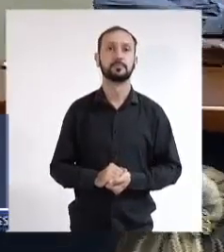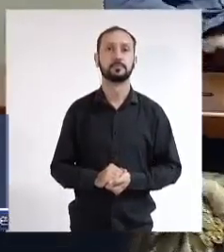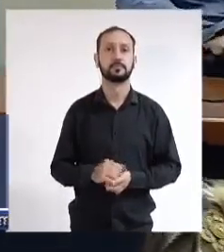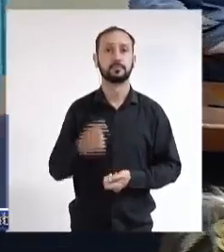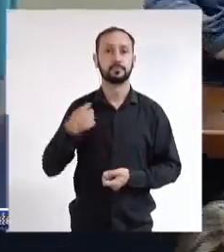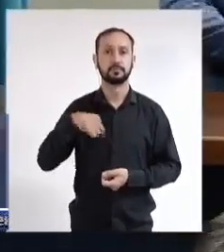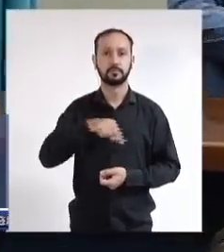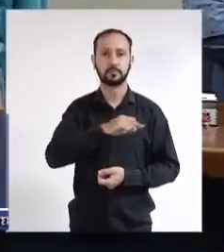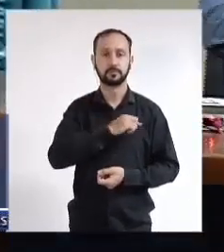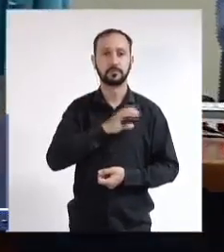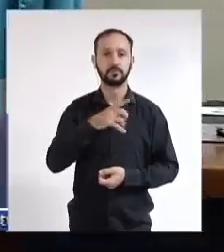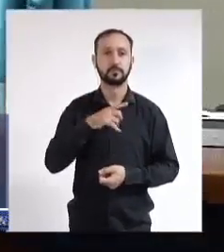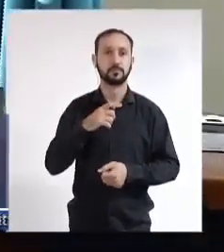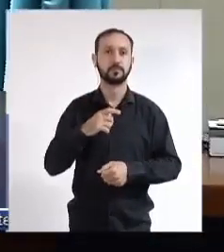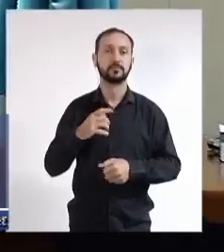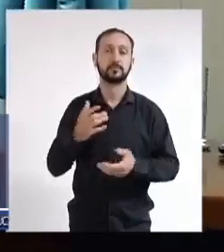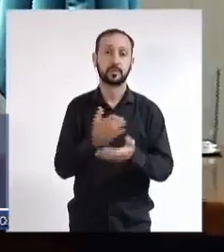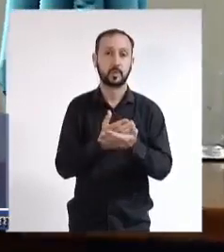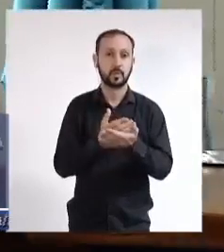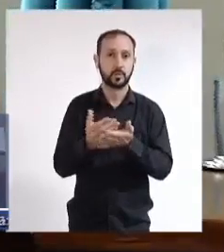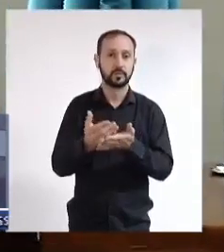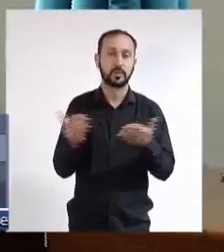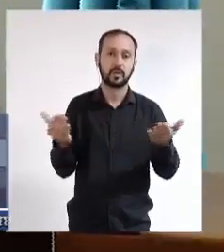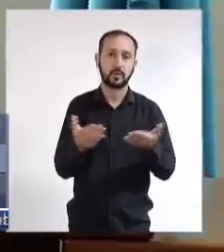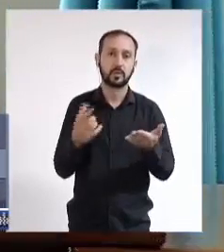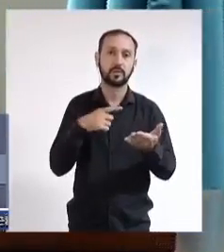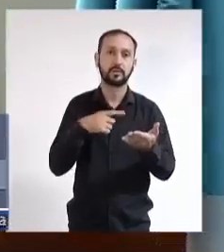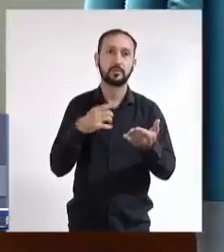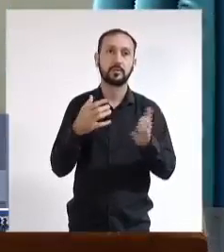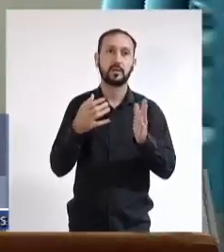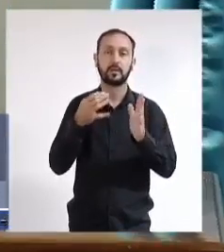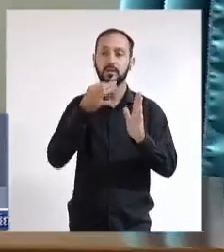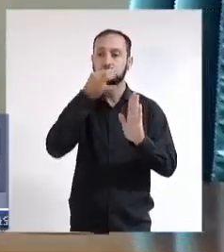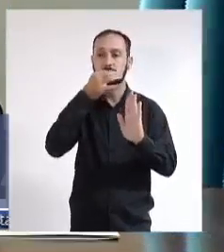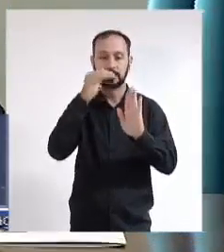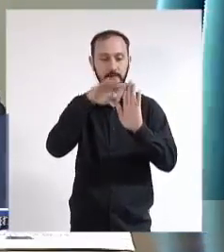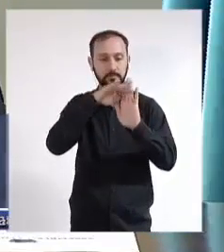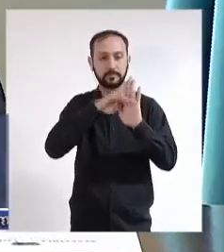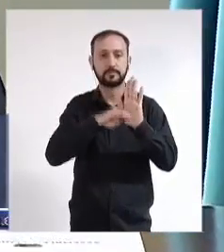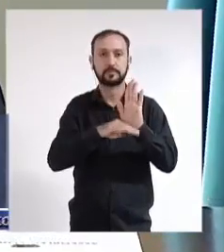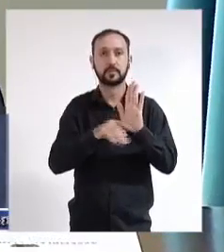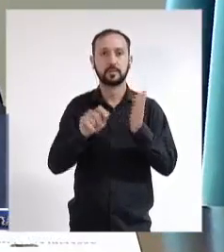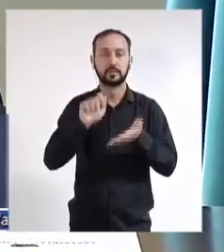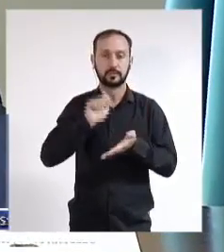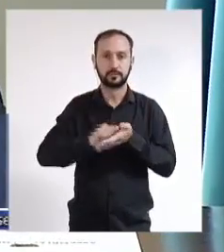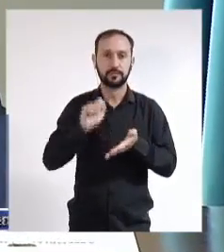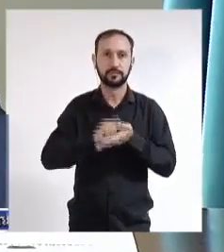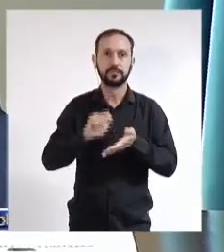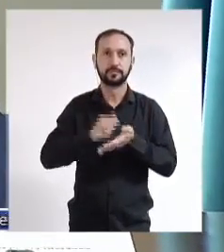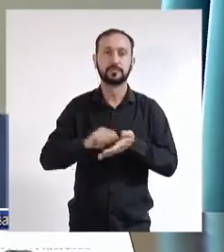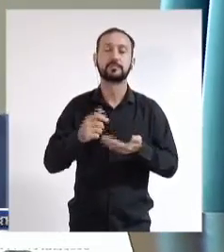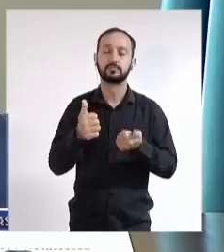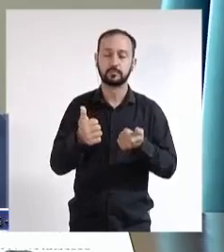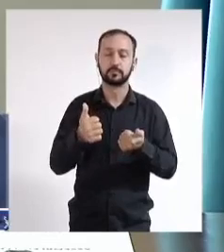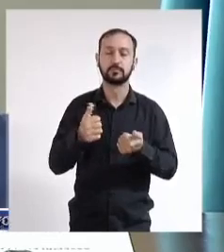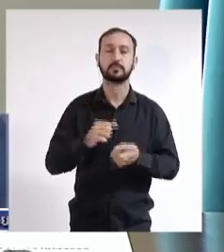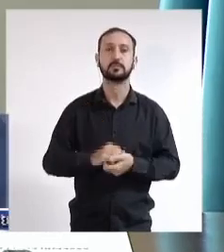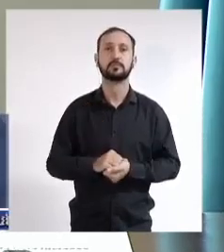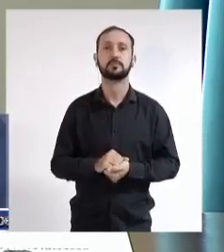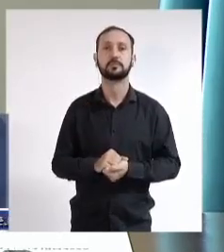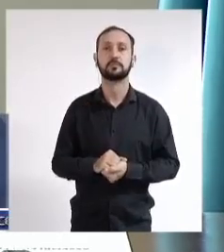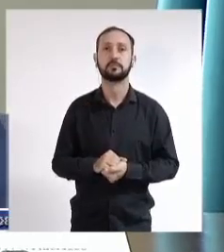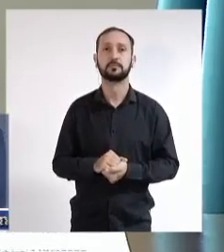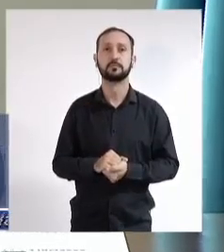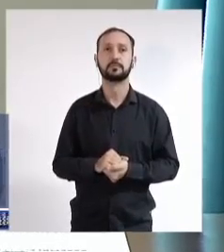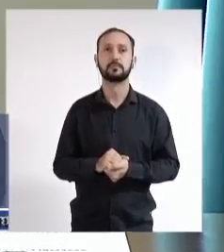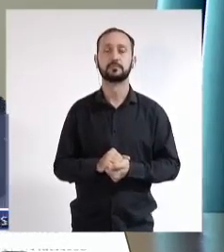nós já estamos começando então a receber pautas não é bom anotar tinha brigado né